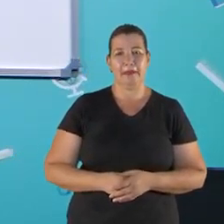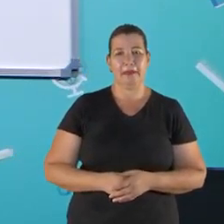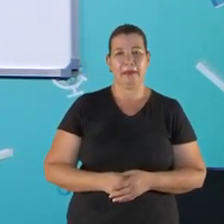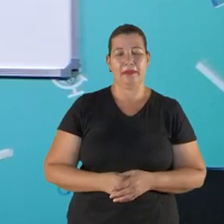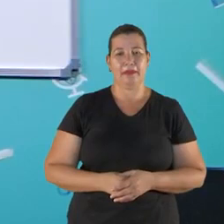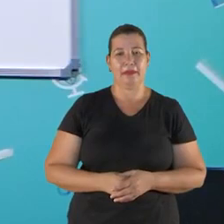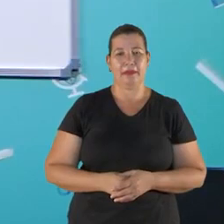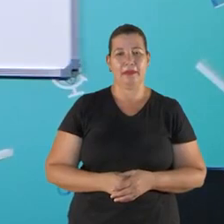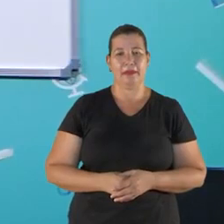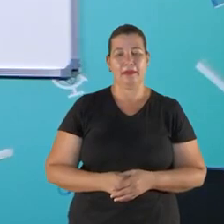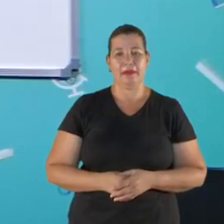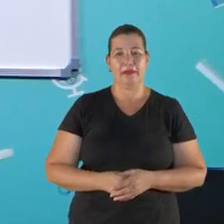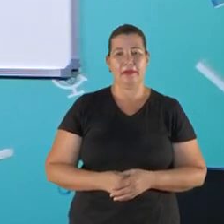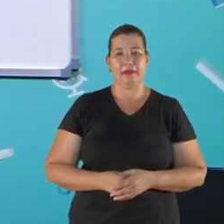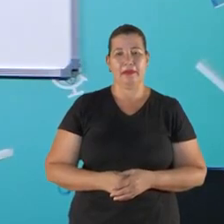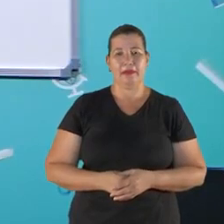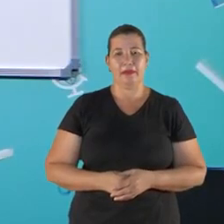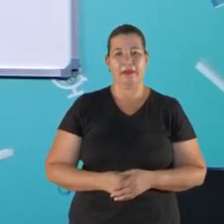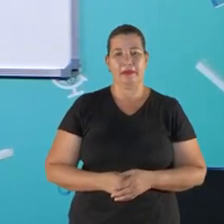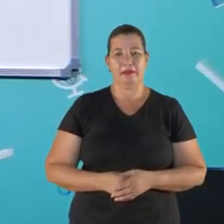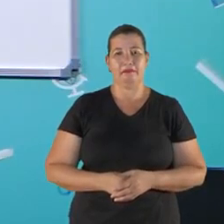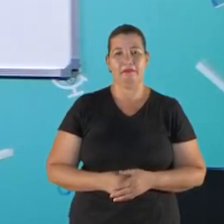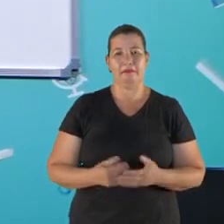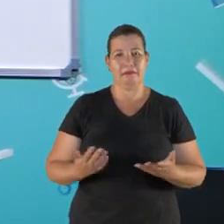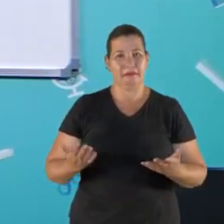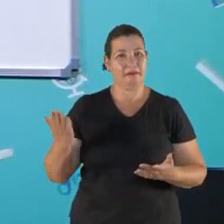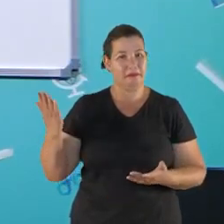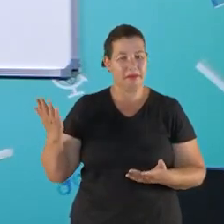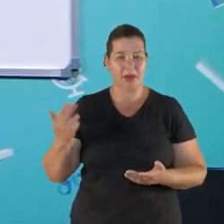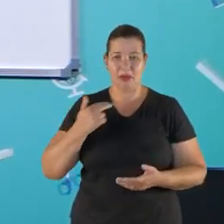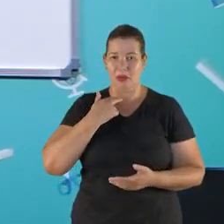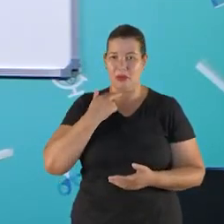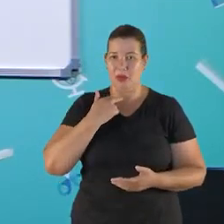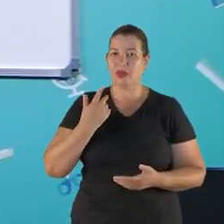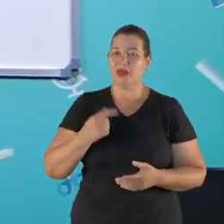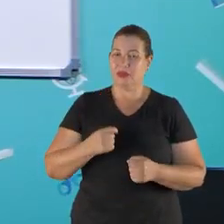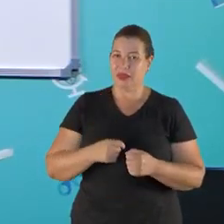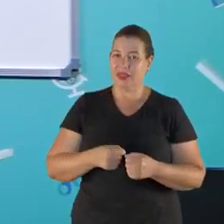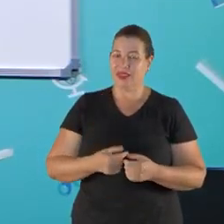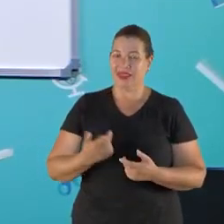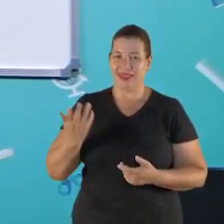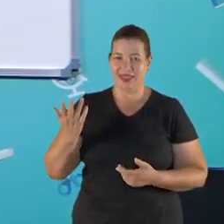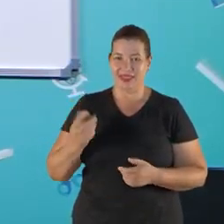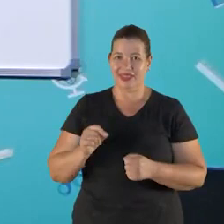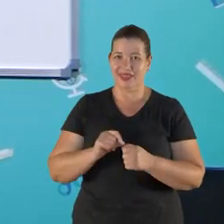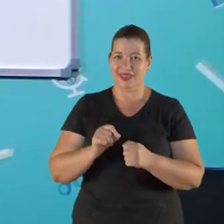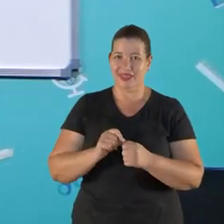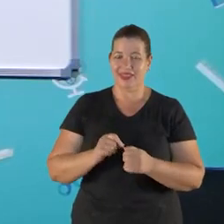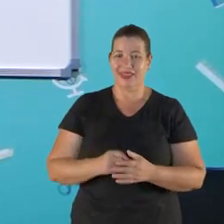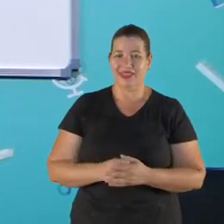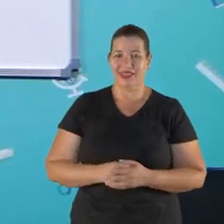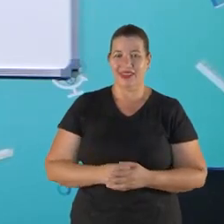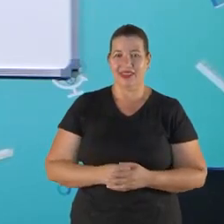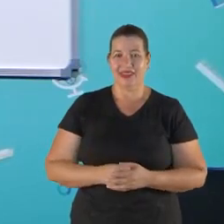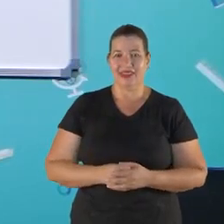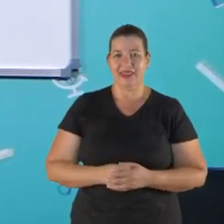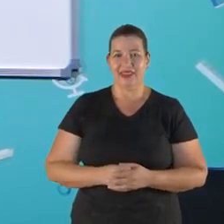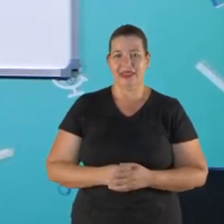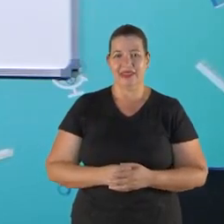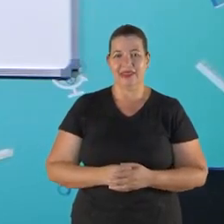menos 0, 0. 0 menos 9, nós não poderemos fazer isso. Então, eu vou ter